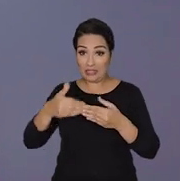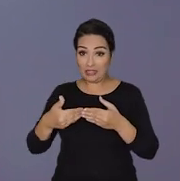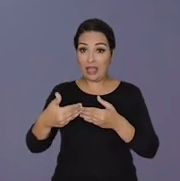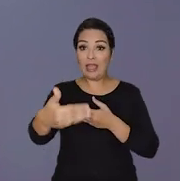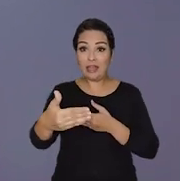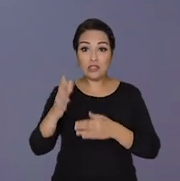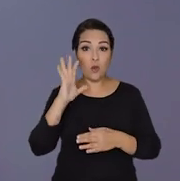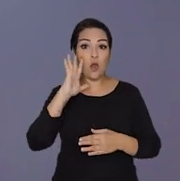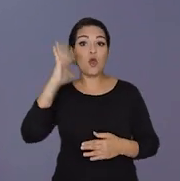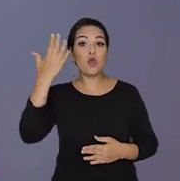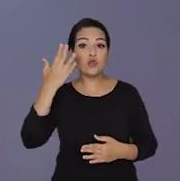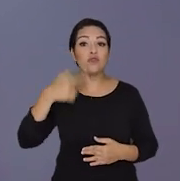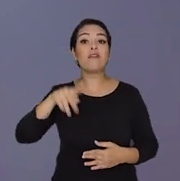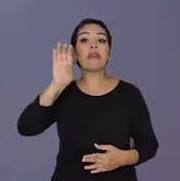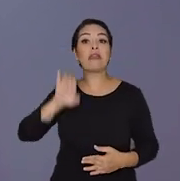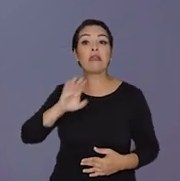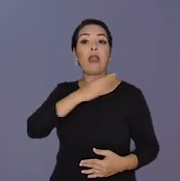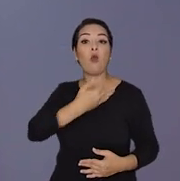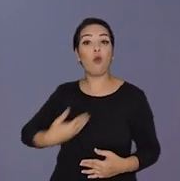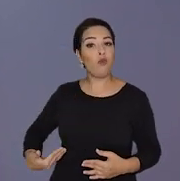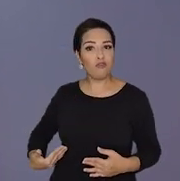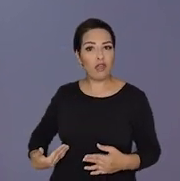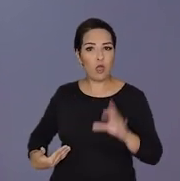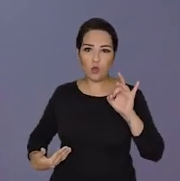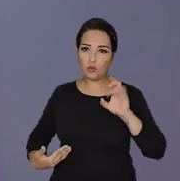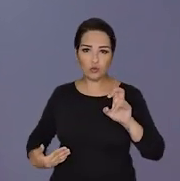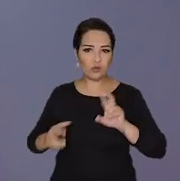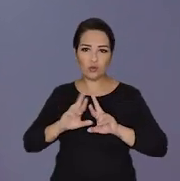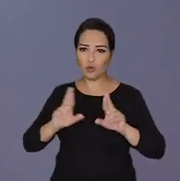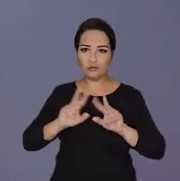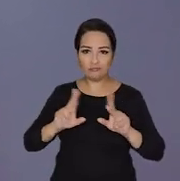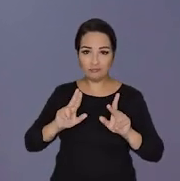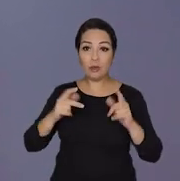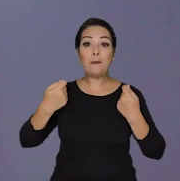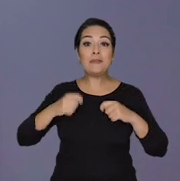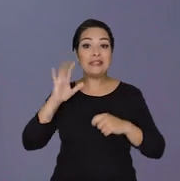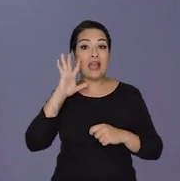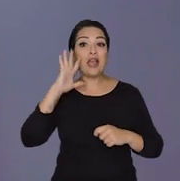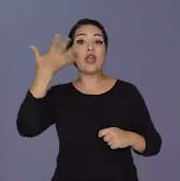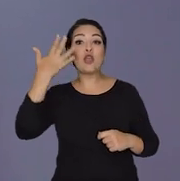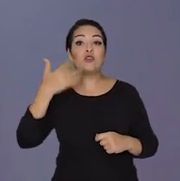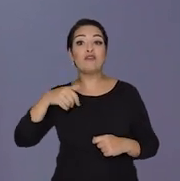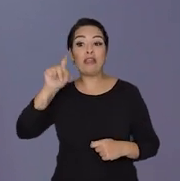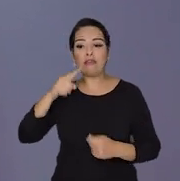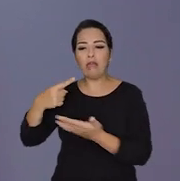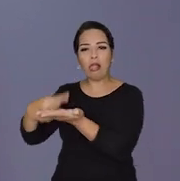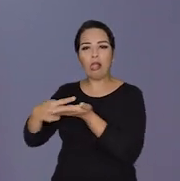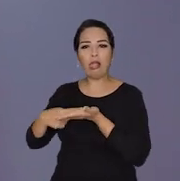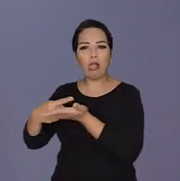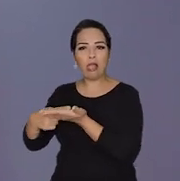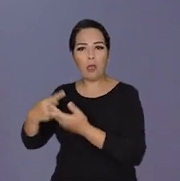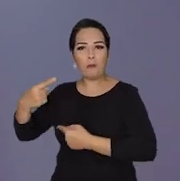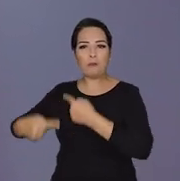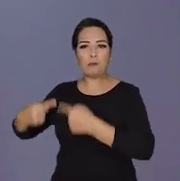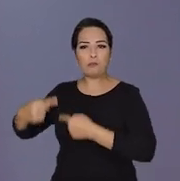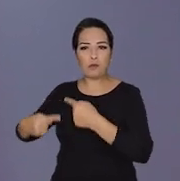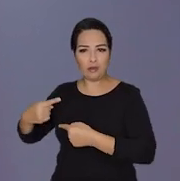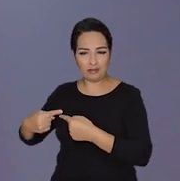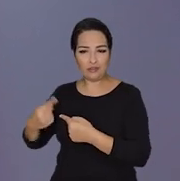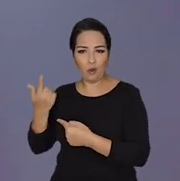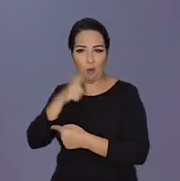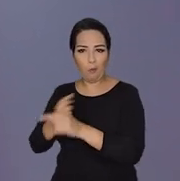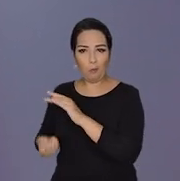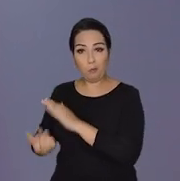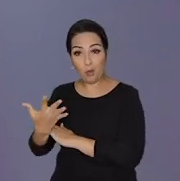faz faltar médico. O desvio na educação deixa o seu filho sem professor. Gente, essa eleição não vai decidir apenas